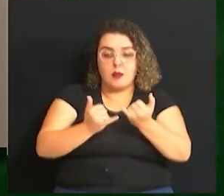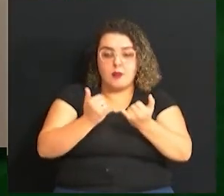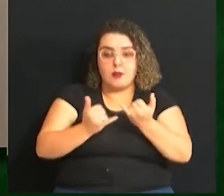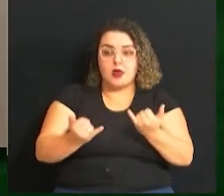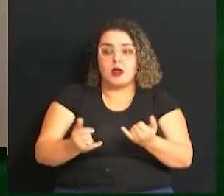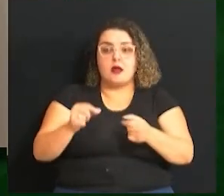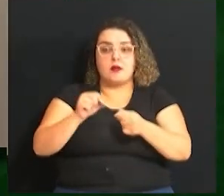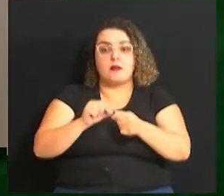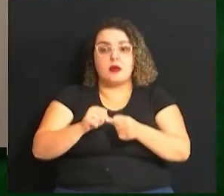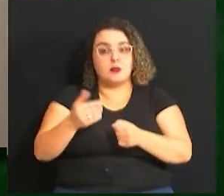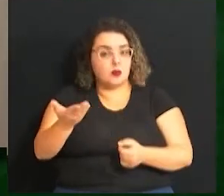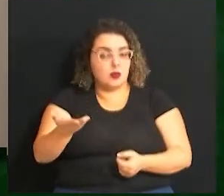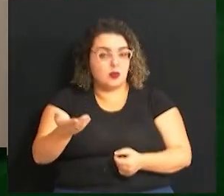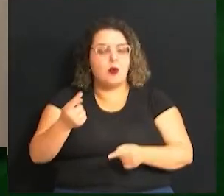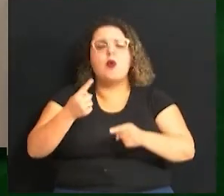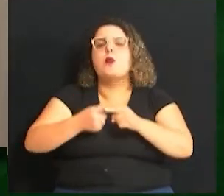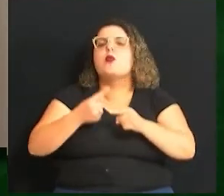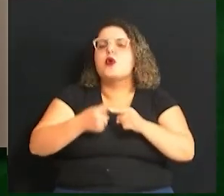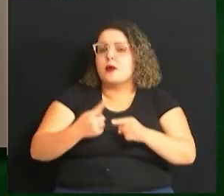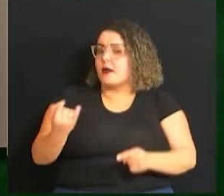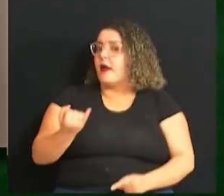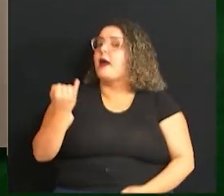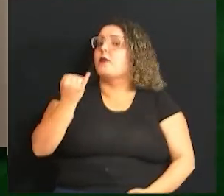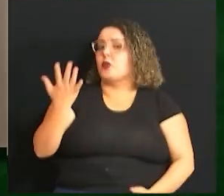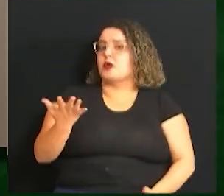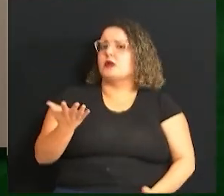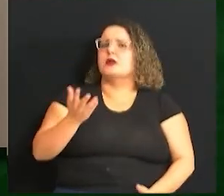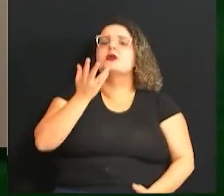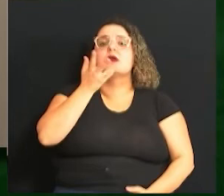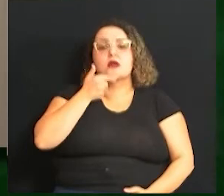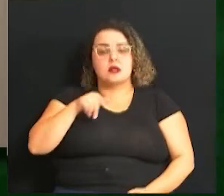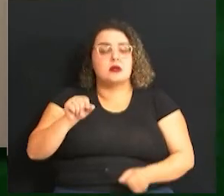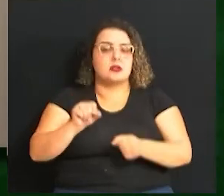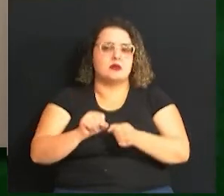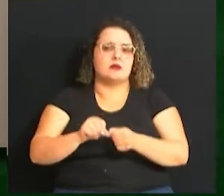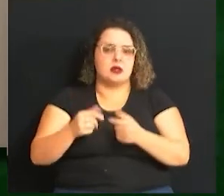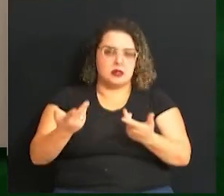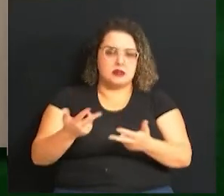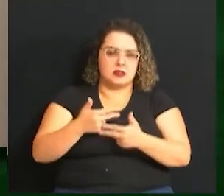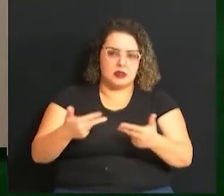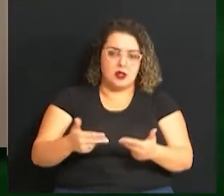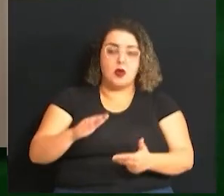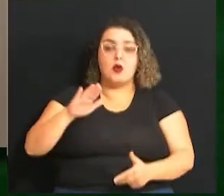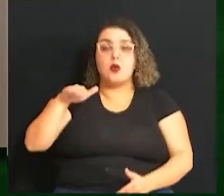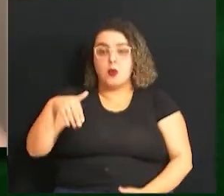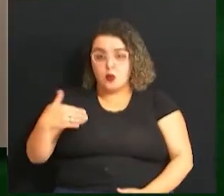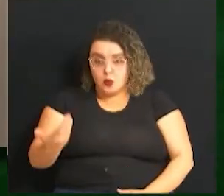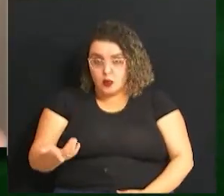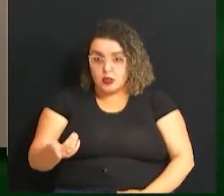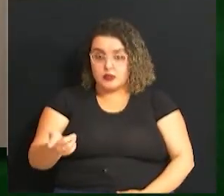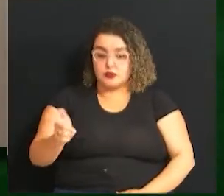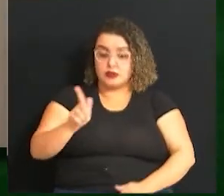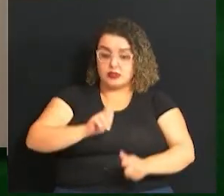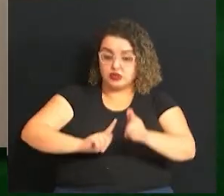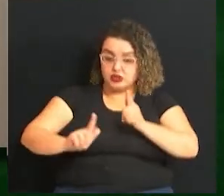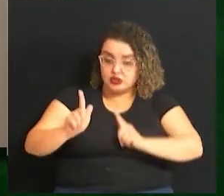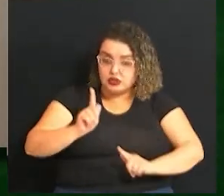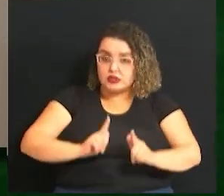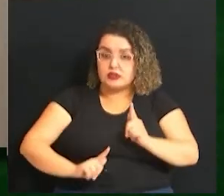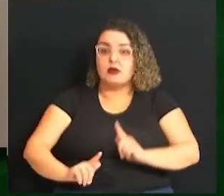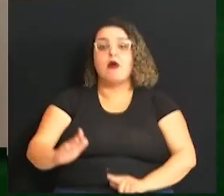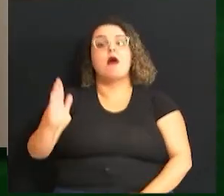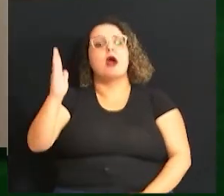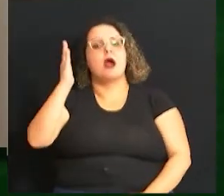pequena parcela que seria feita por você. Por que é importante que a criança faça isso? Porque é quando ela